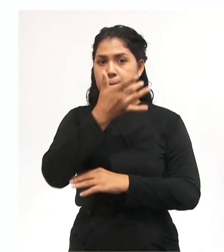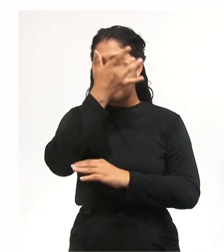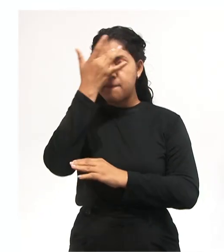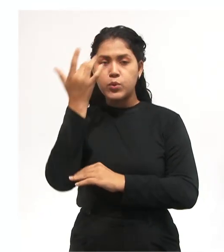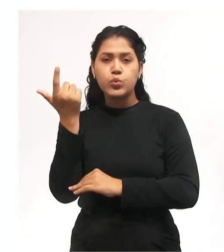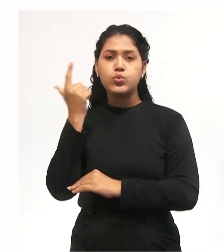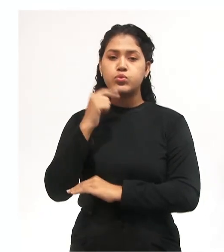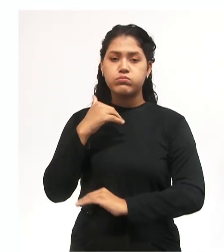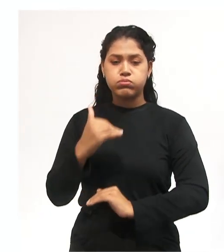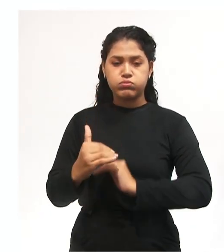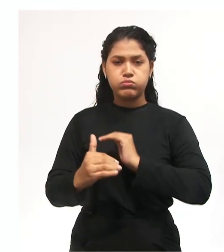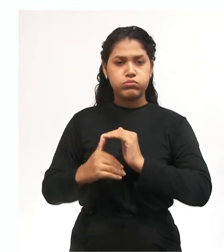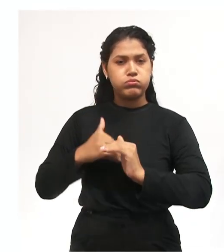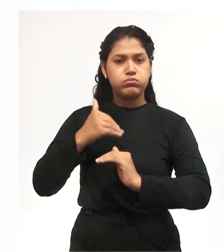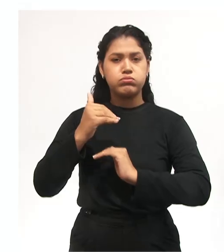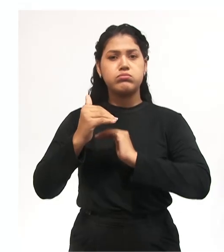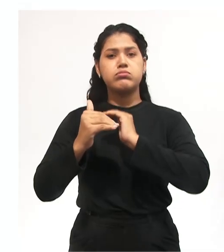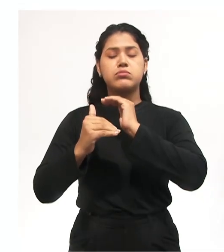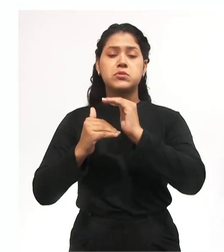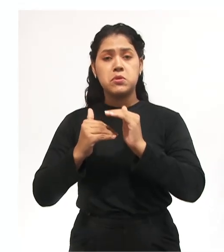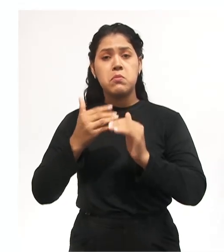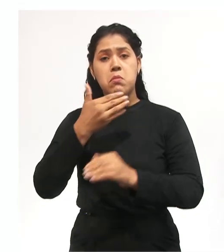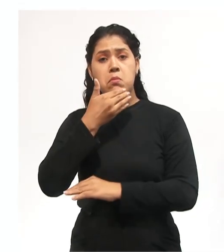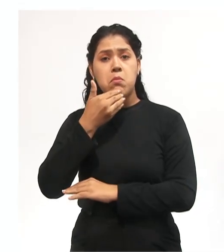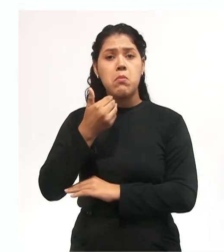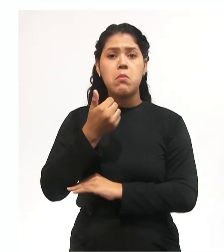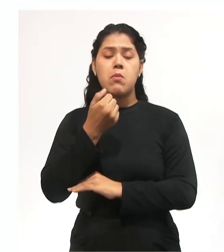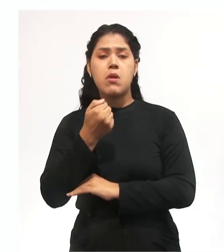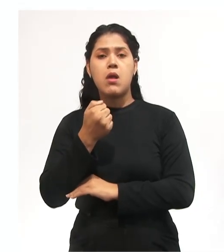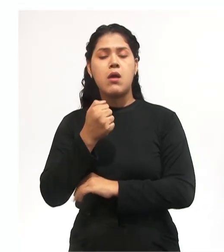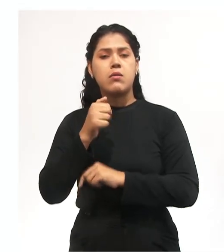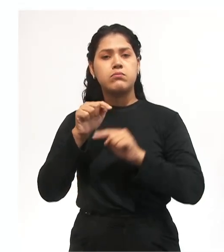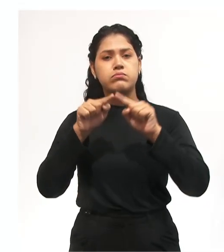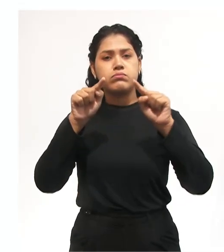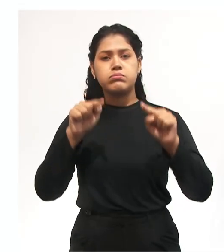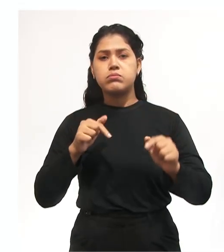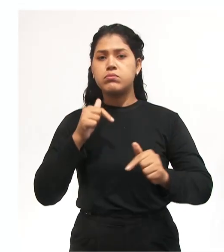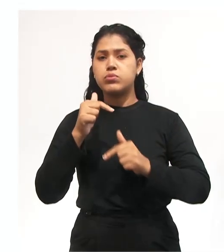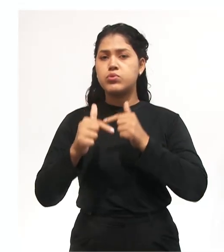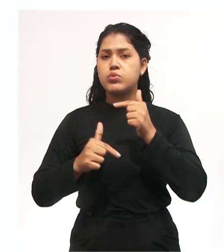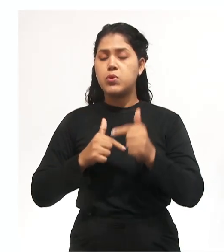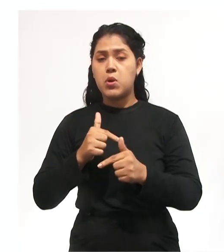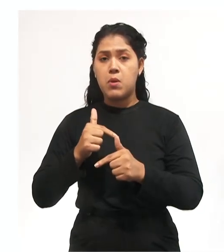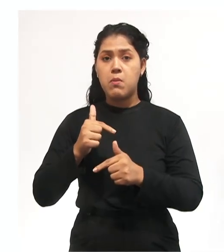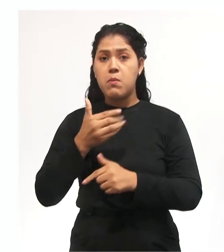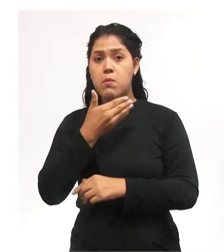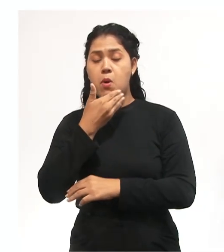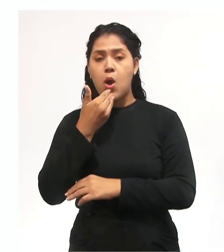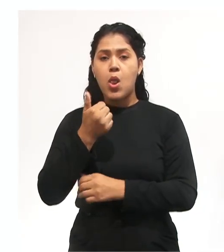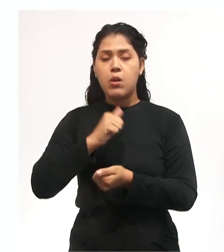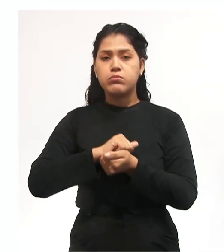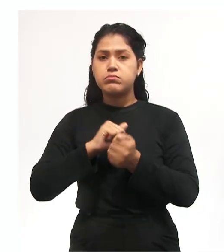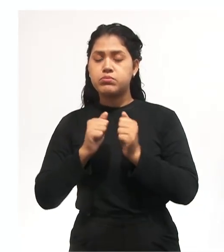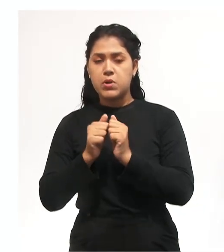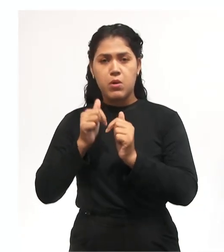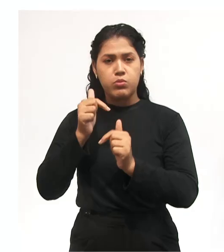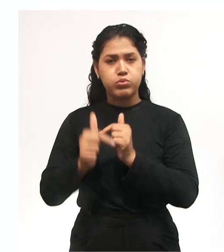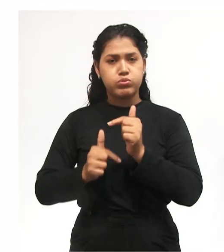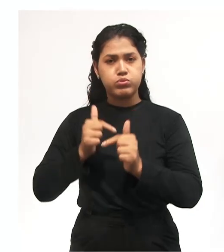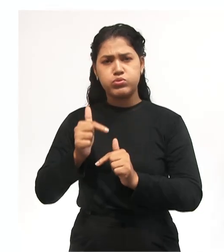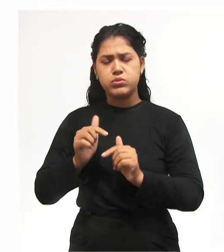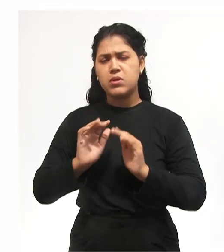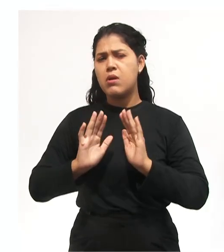eles consigam ter mais adequação aonde, gente? Na atividade do trabalho. Então, o que